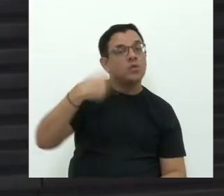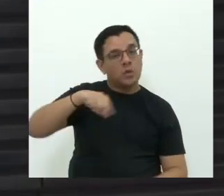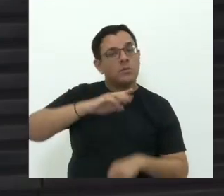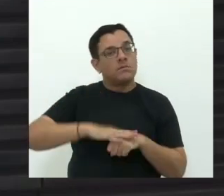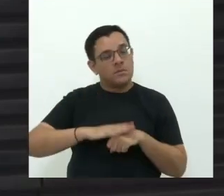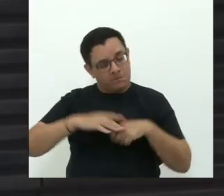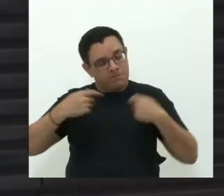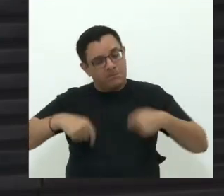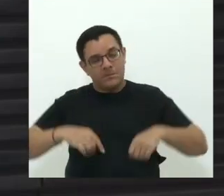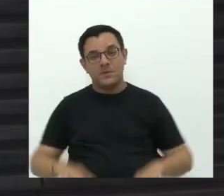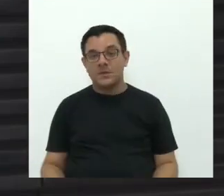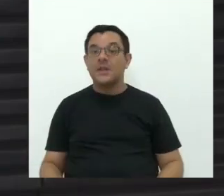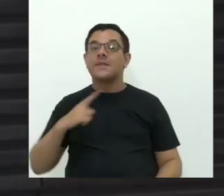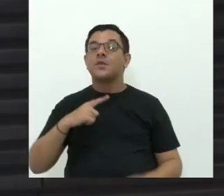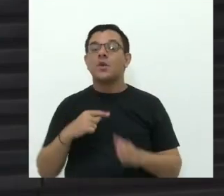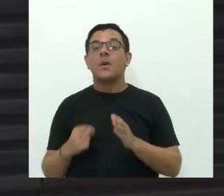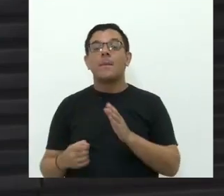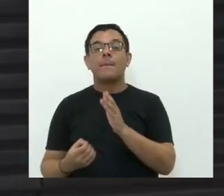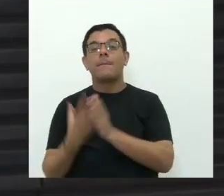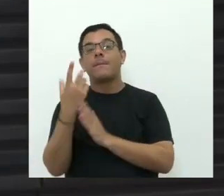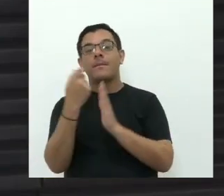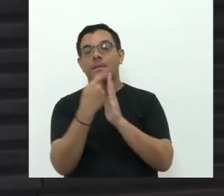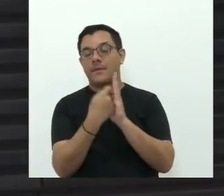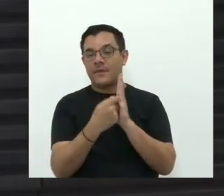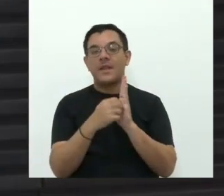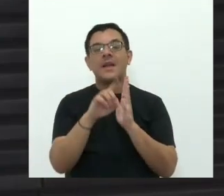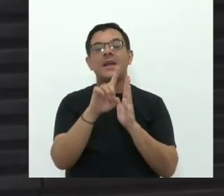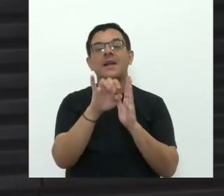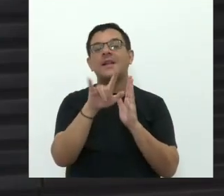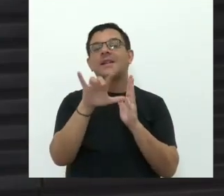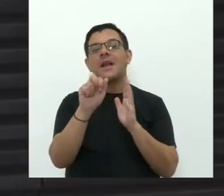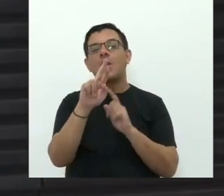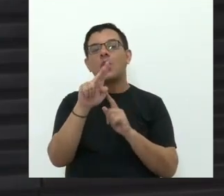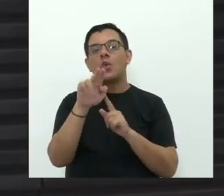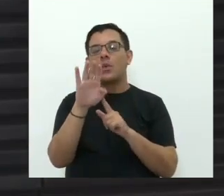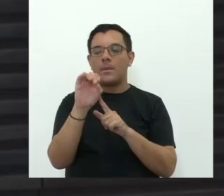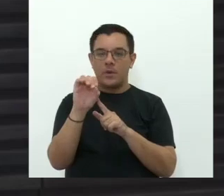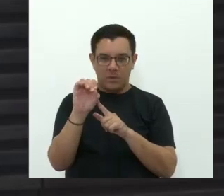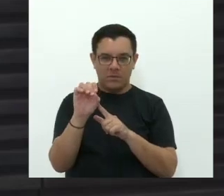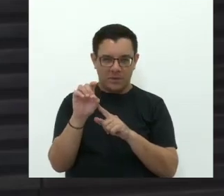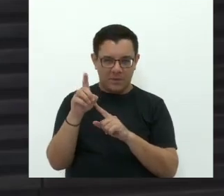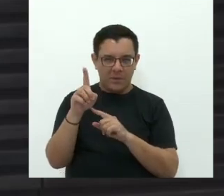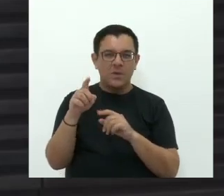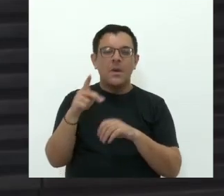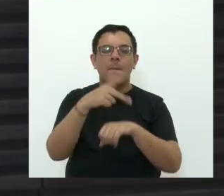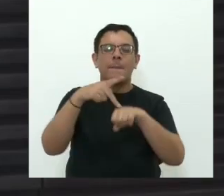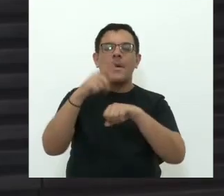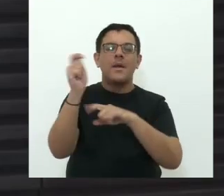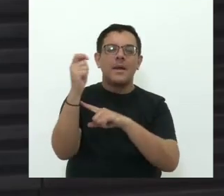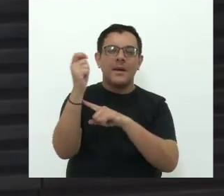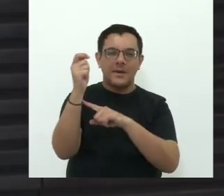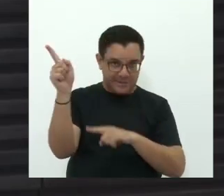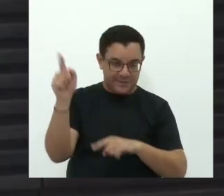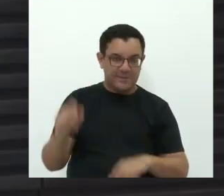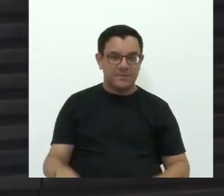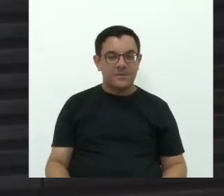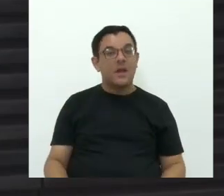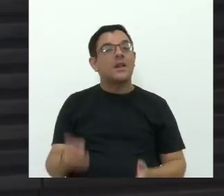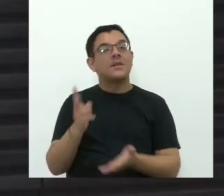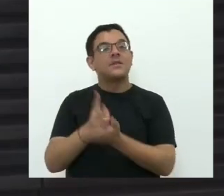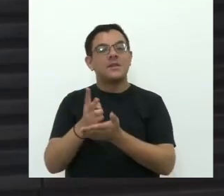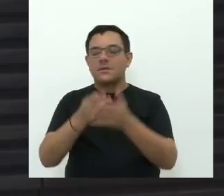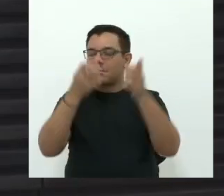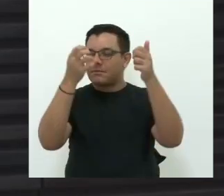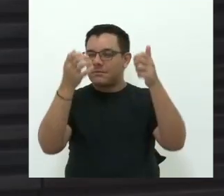tem uma autora muito boa da Ciência Política que se chama Délia Rúbio Ferreira ela é uma Argentina e eu me lembro que ela sempre